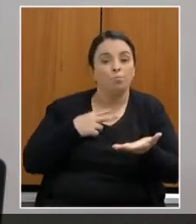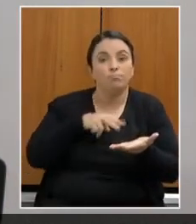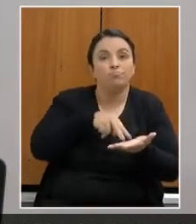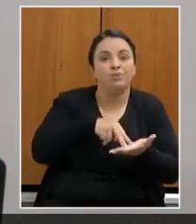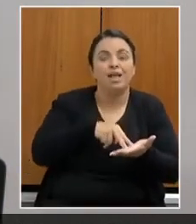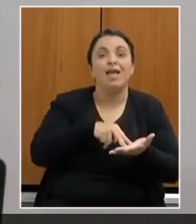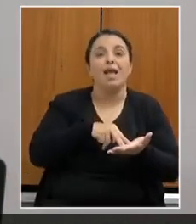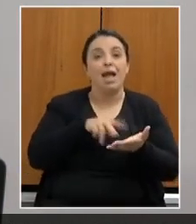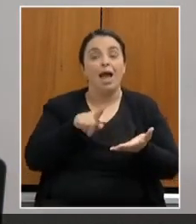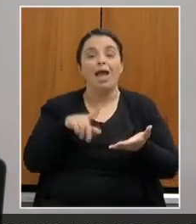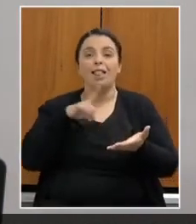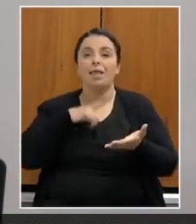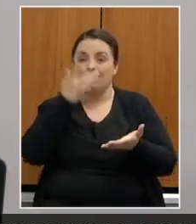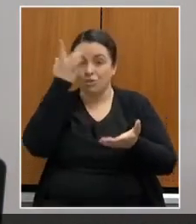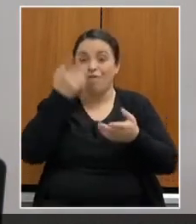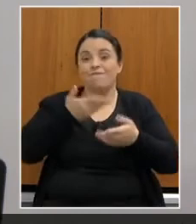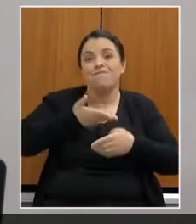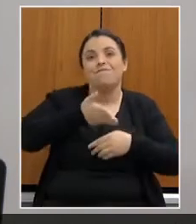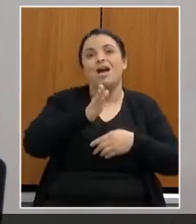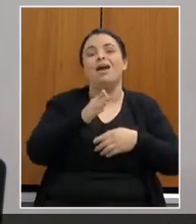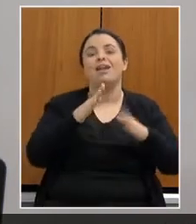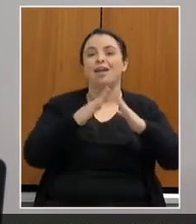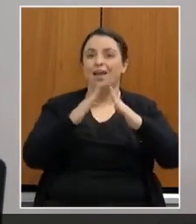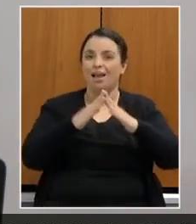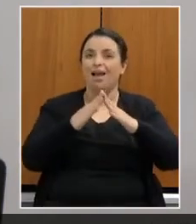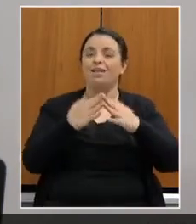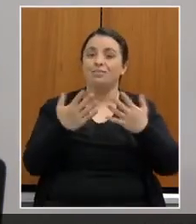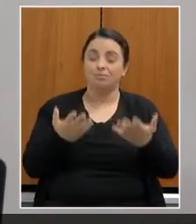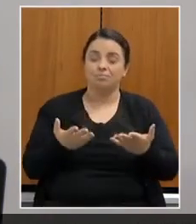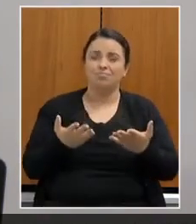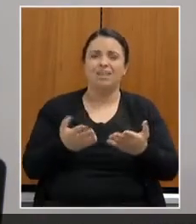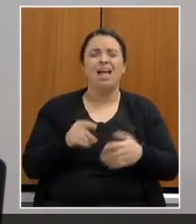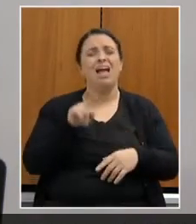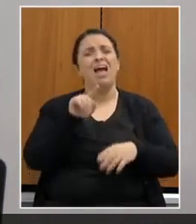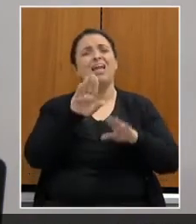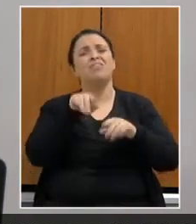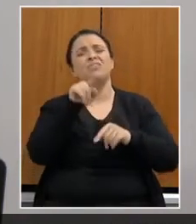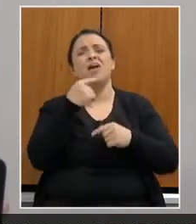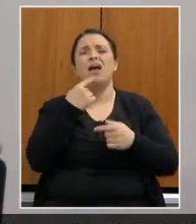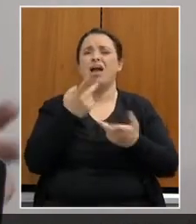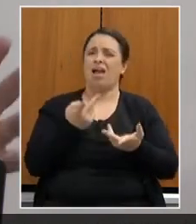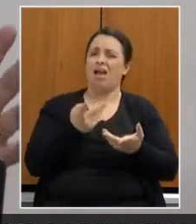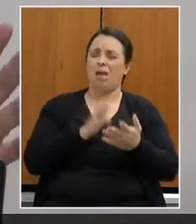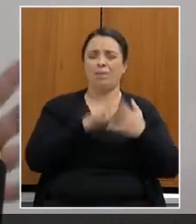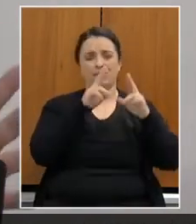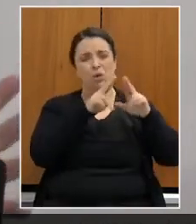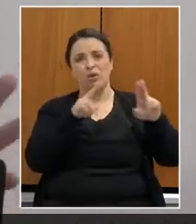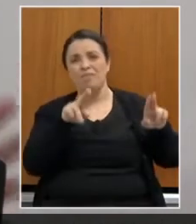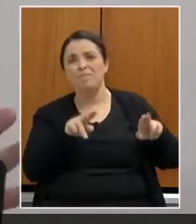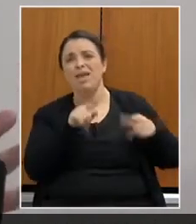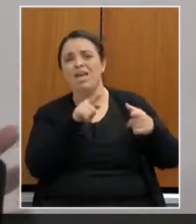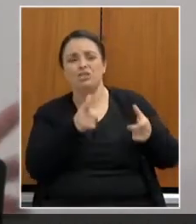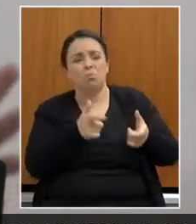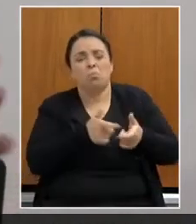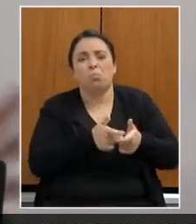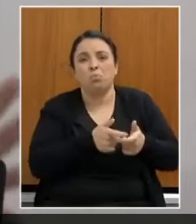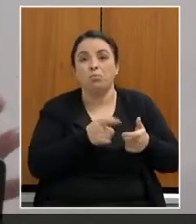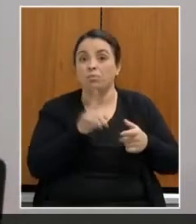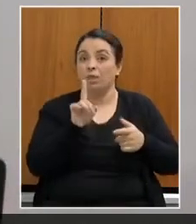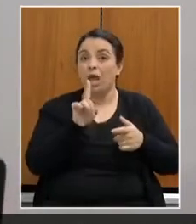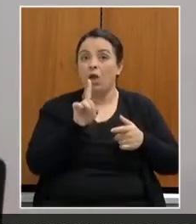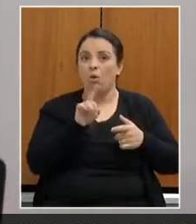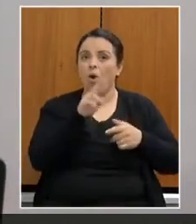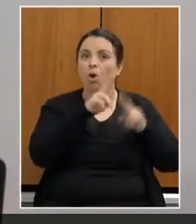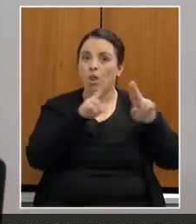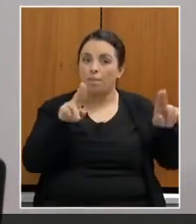atendimento personalizado em casa. Alguém poderia dizer, ah, mas na Unimed o universo é muito pequeno. Não, o universo é muito